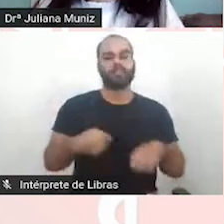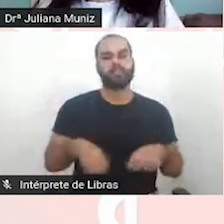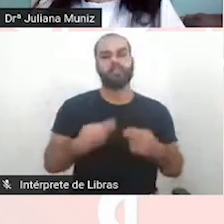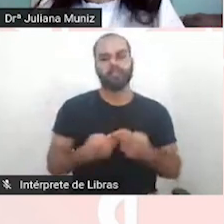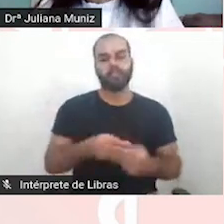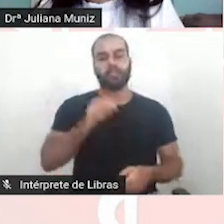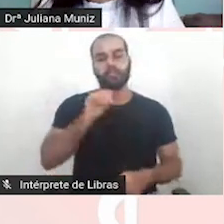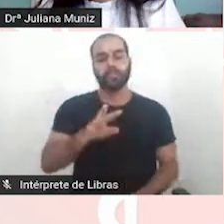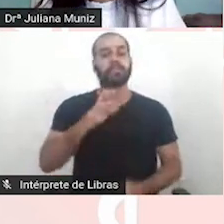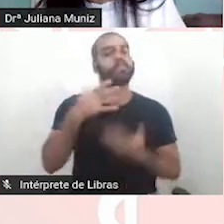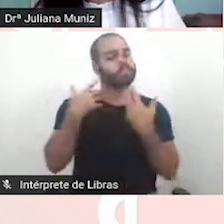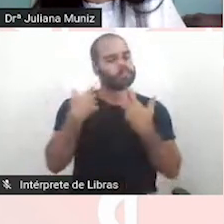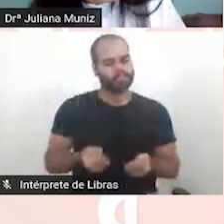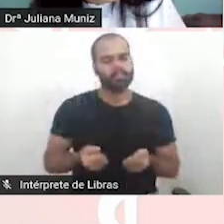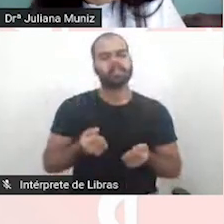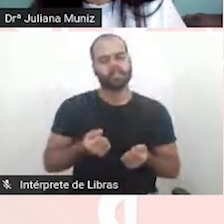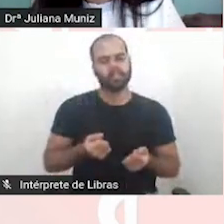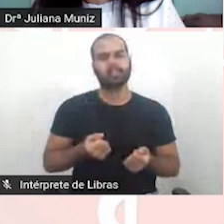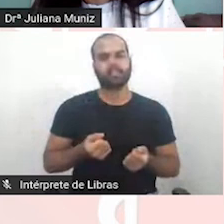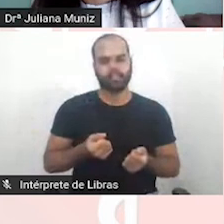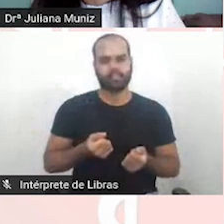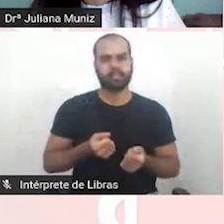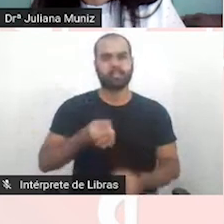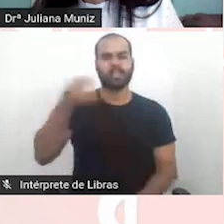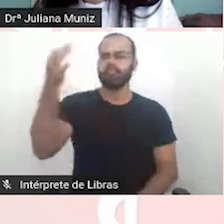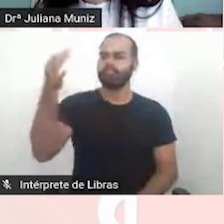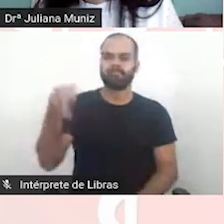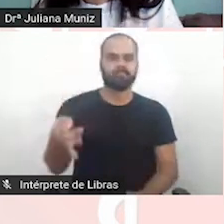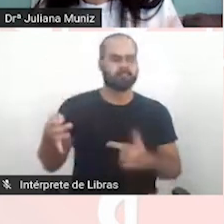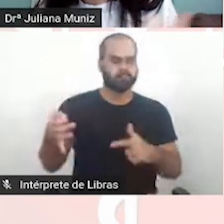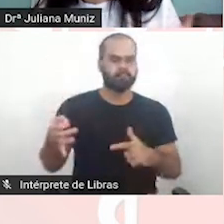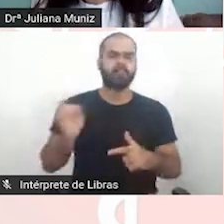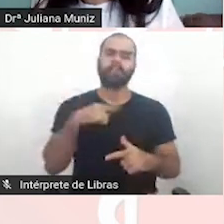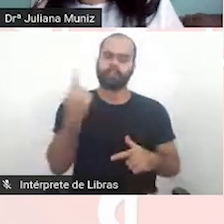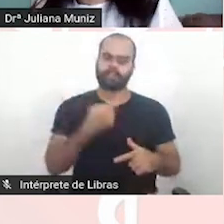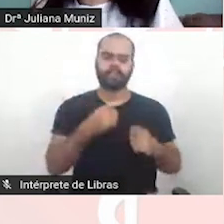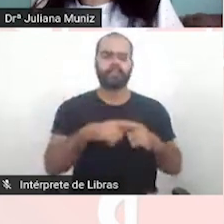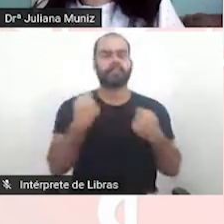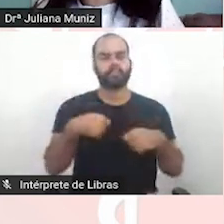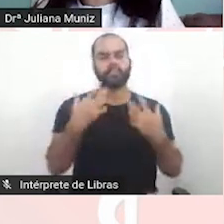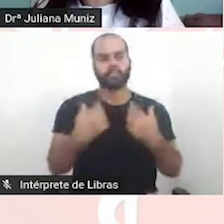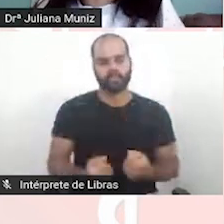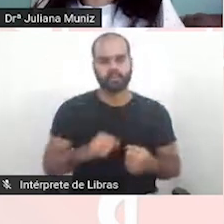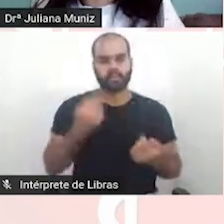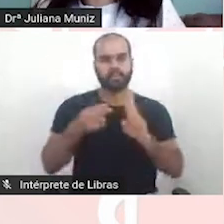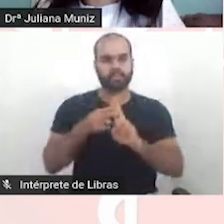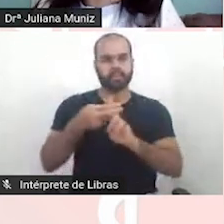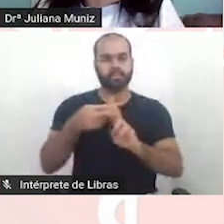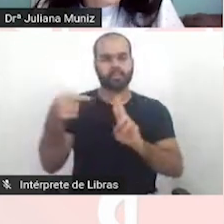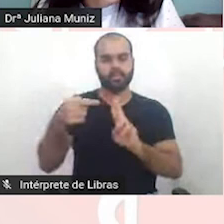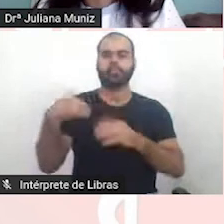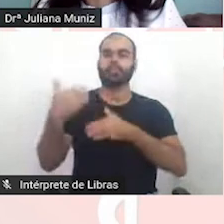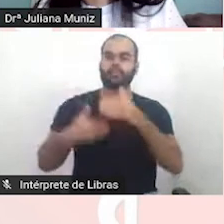e aceitarmos as incertezas, nós médicos e sistema de saúde como um todo, prosperaremos. Ou